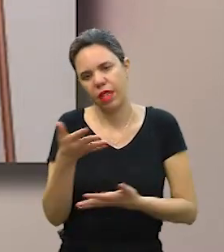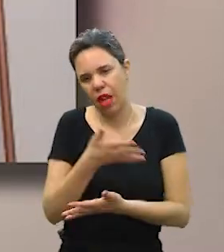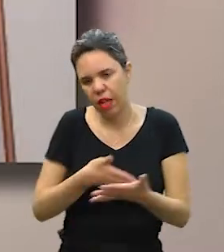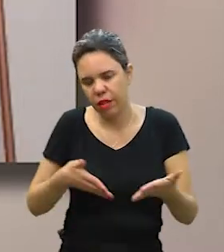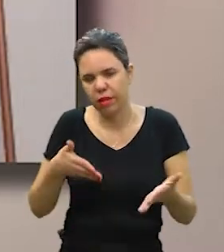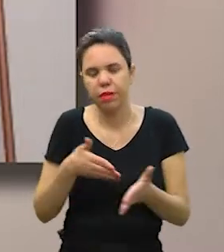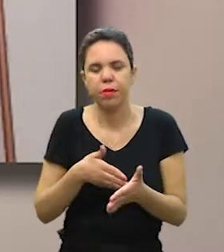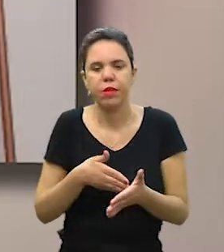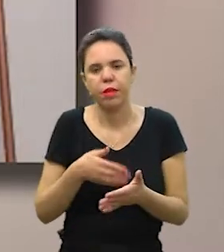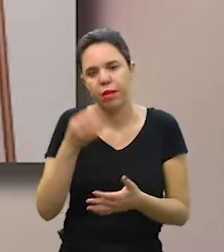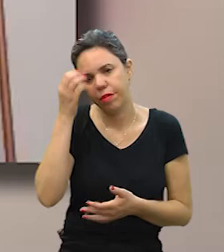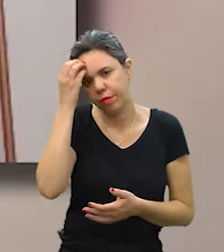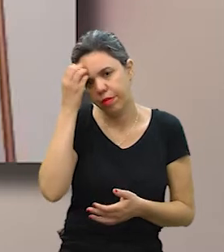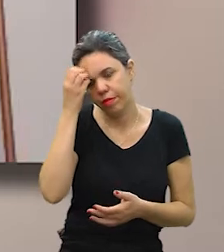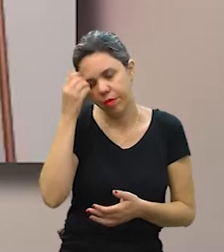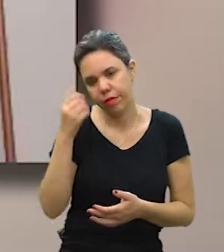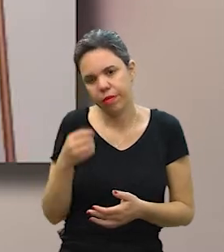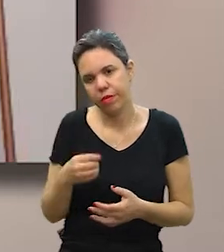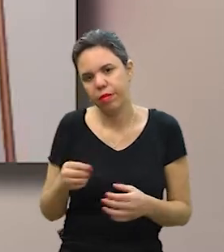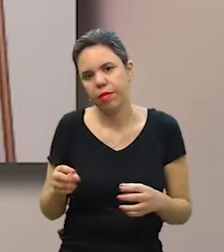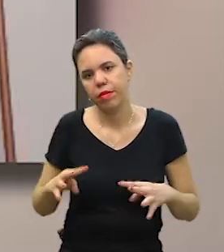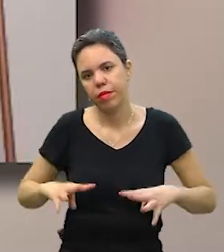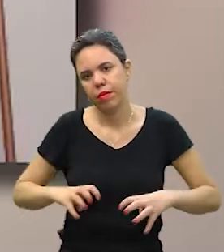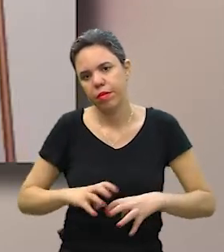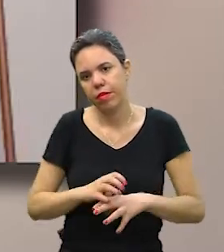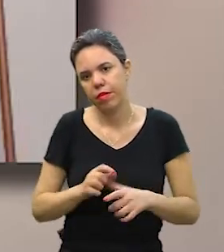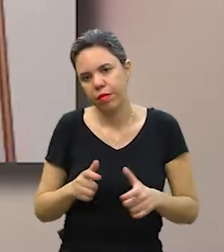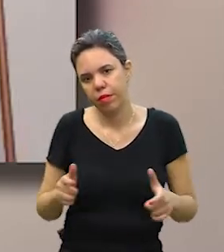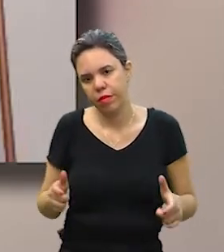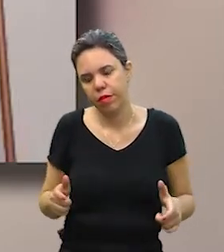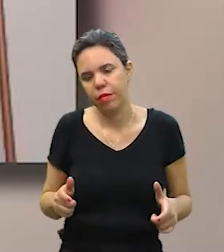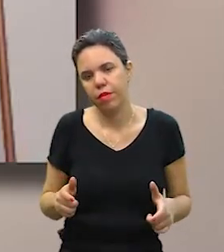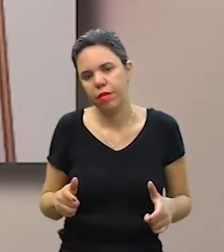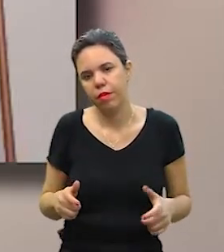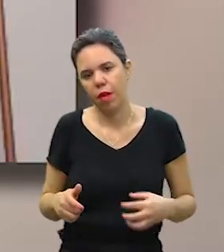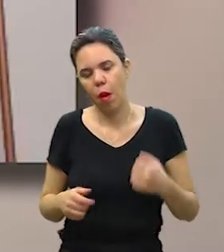muita coisa, inclusive flora bacteriana,